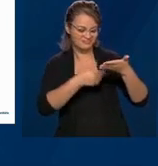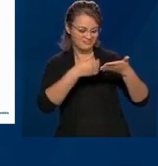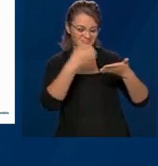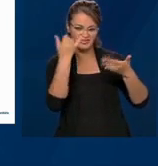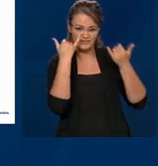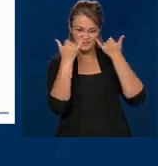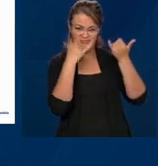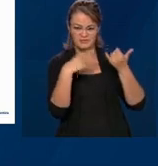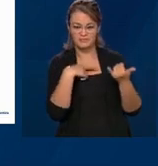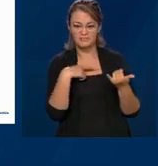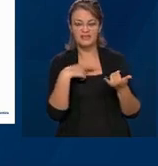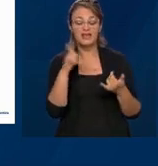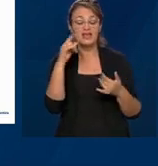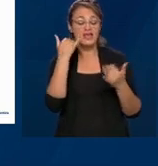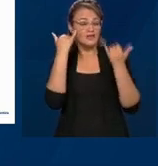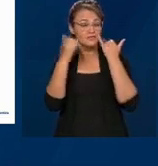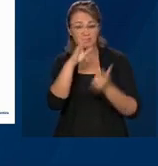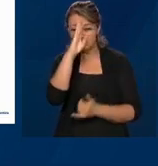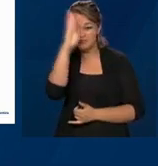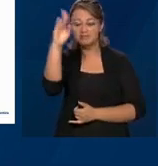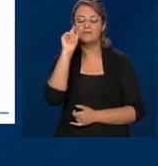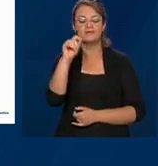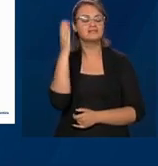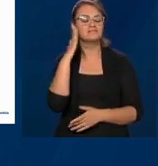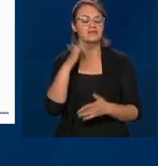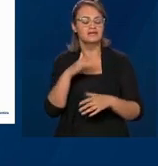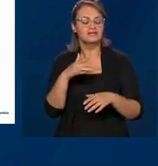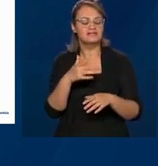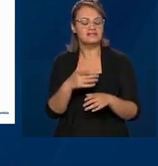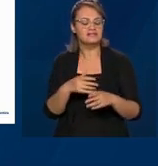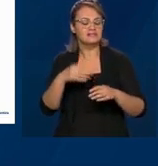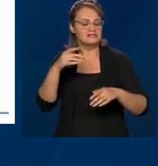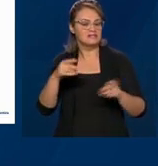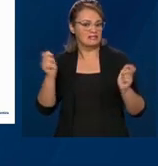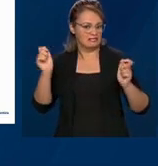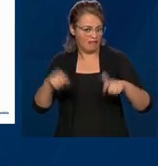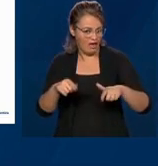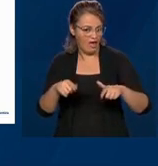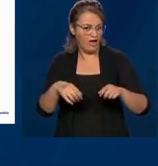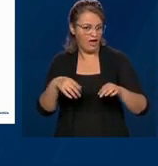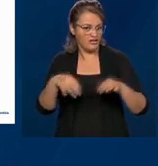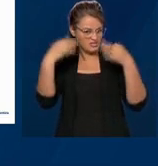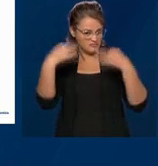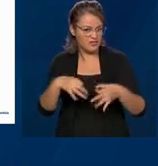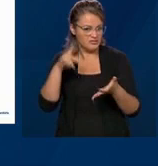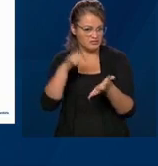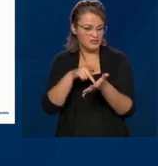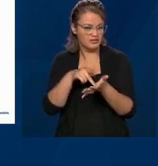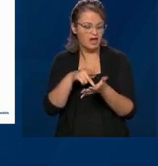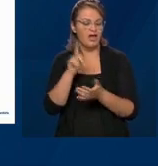mais importante é o dado da eficácia total, que traz 50%,